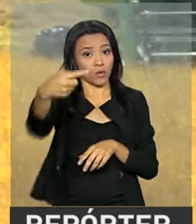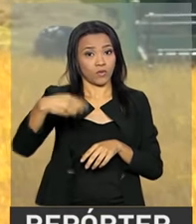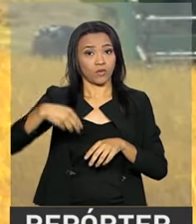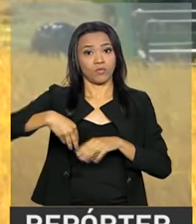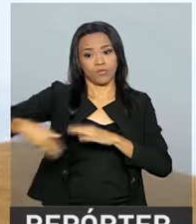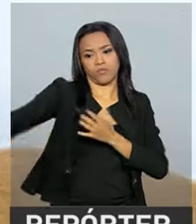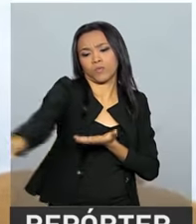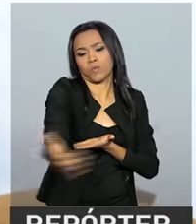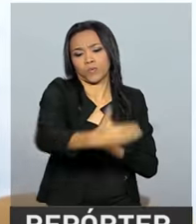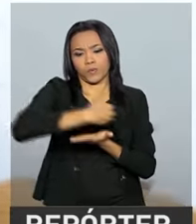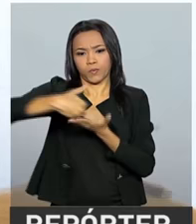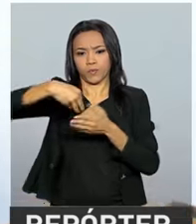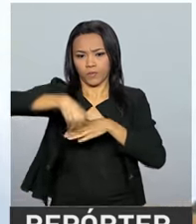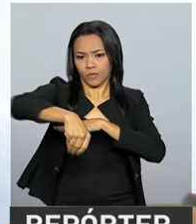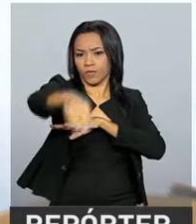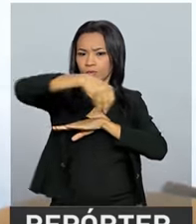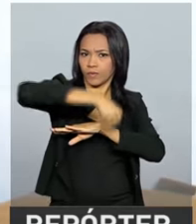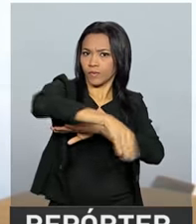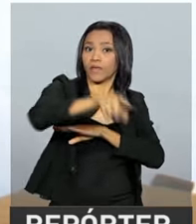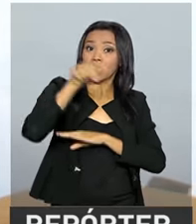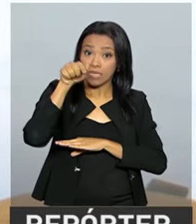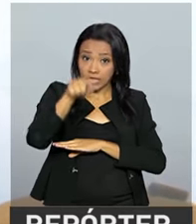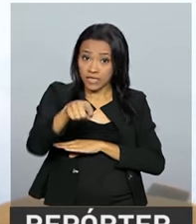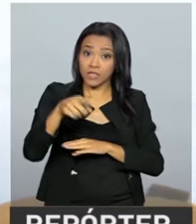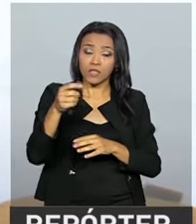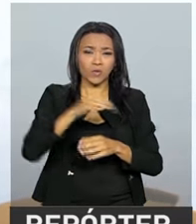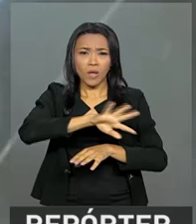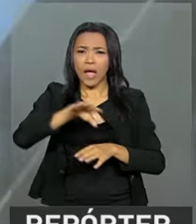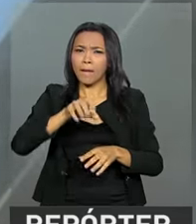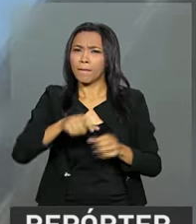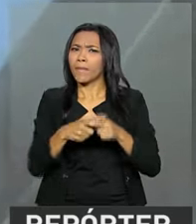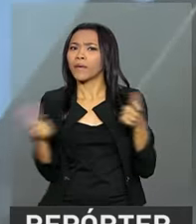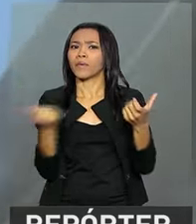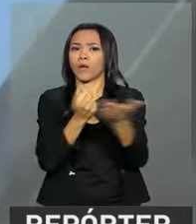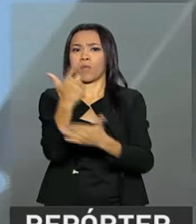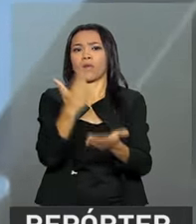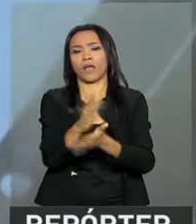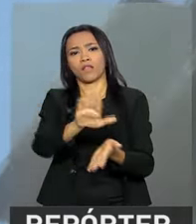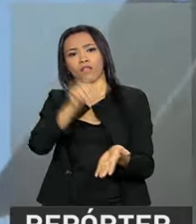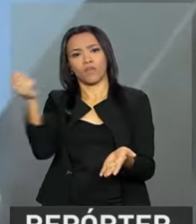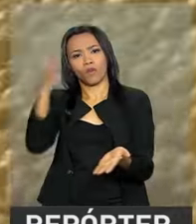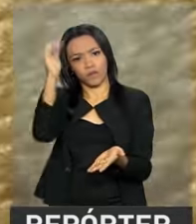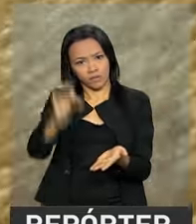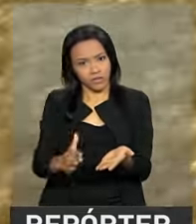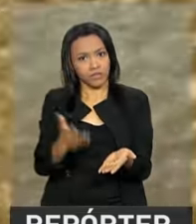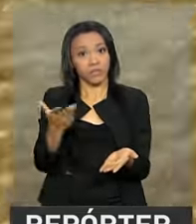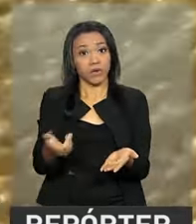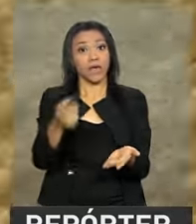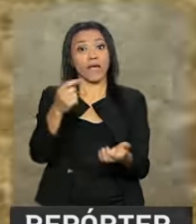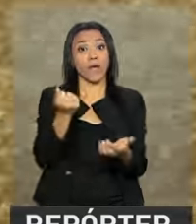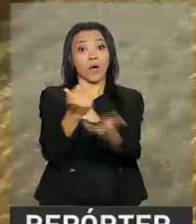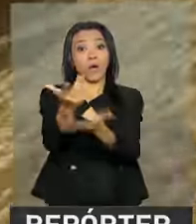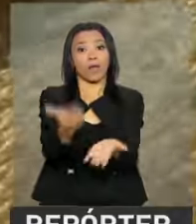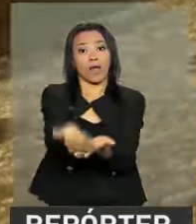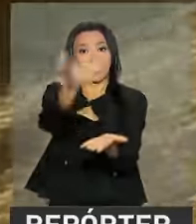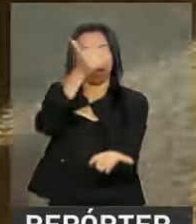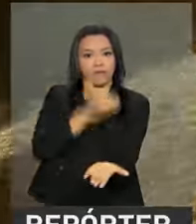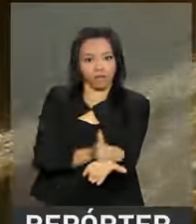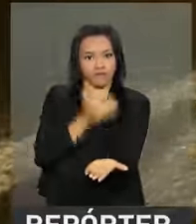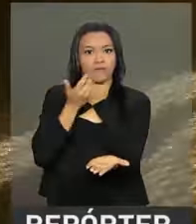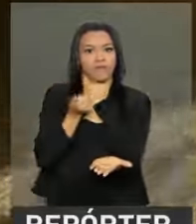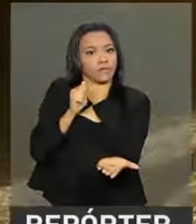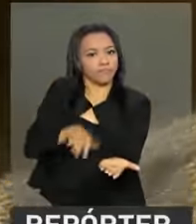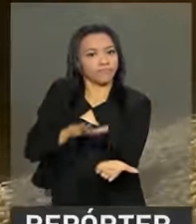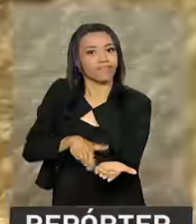como boa parte desses insumos é importada, o que os produtores fazem é a chamada compra antecipada. E é exatamente